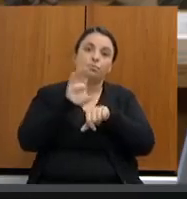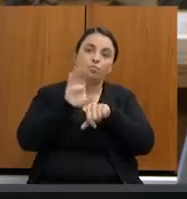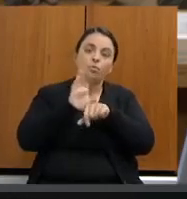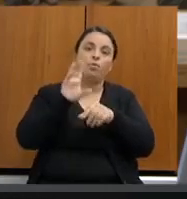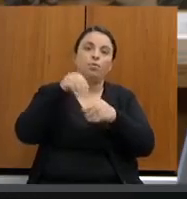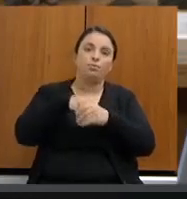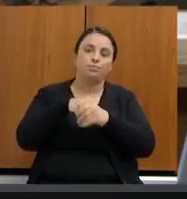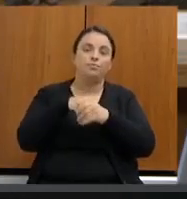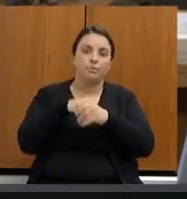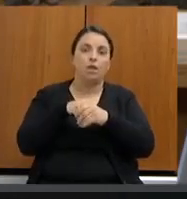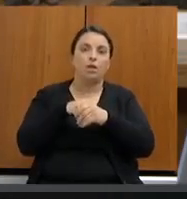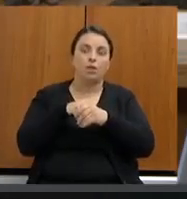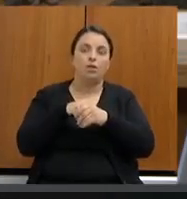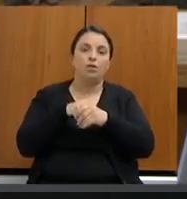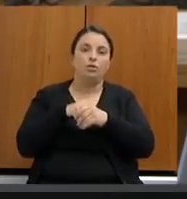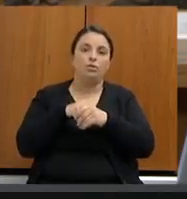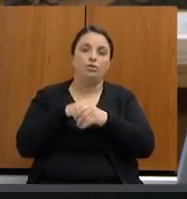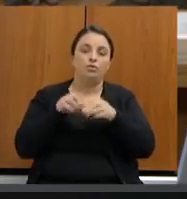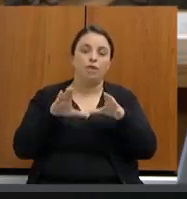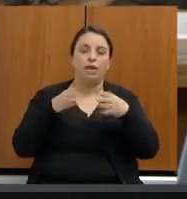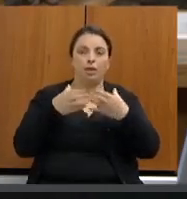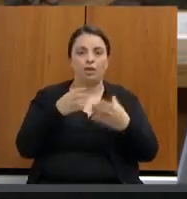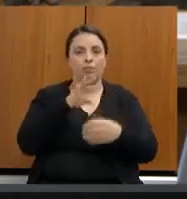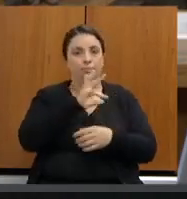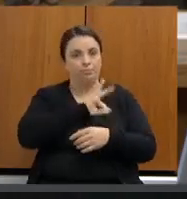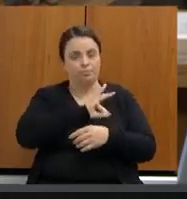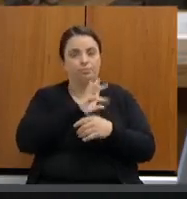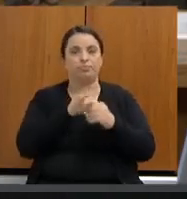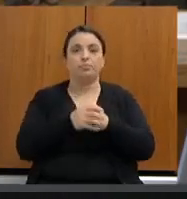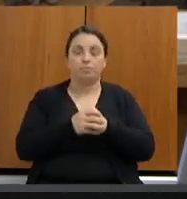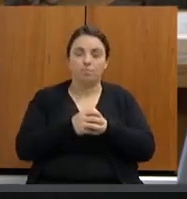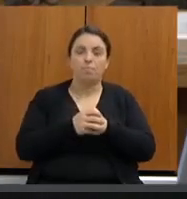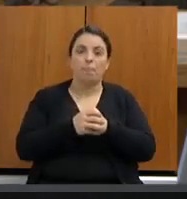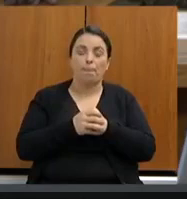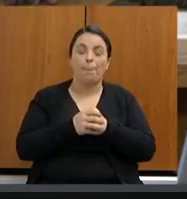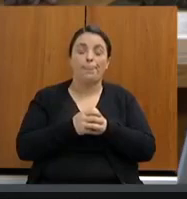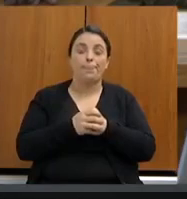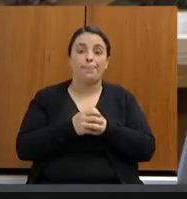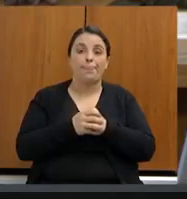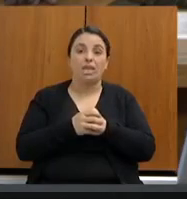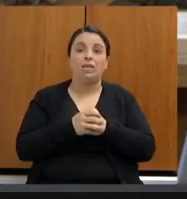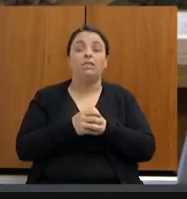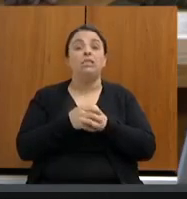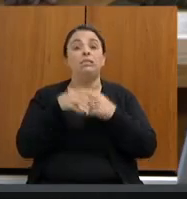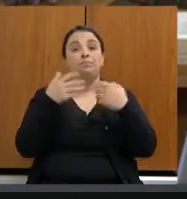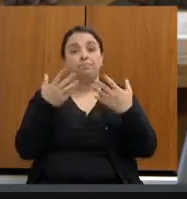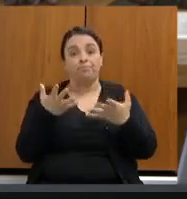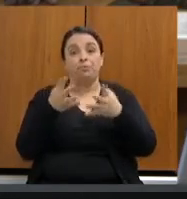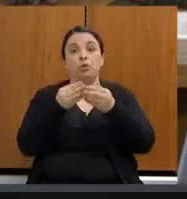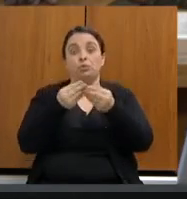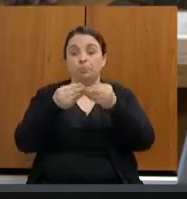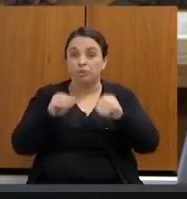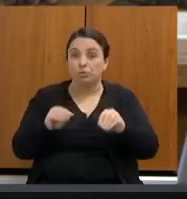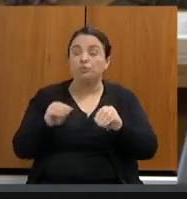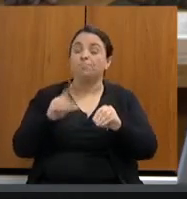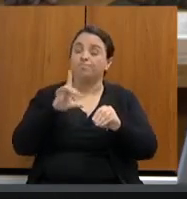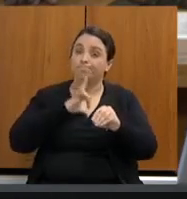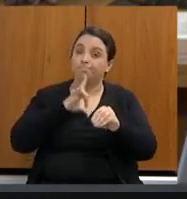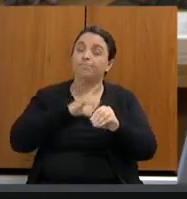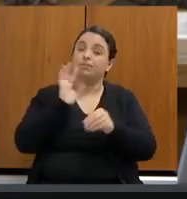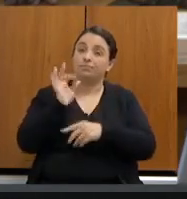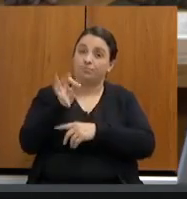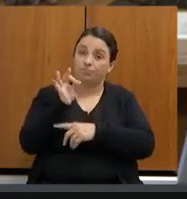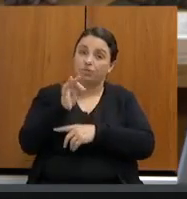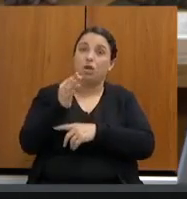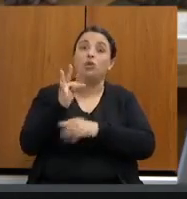e a em relação a recomposição das perdas inflacionárias né Todos nós sabemos que nós tivemos uma negociação por mais de um ano